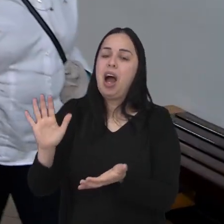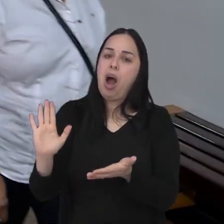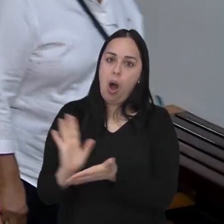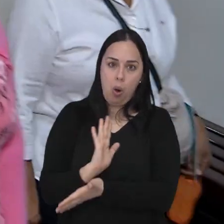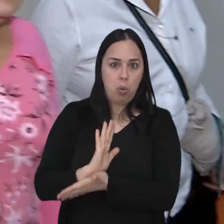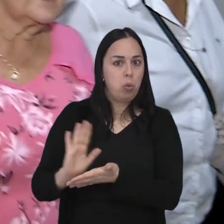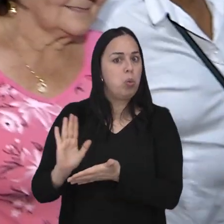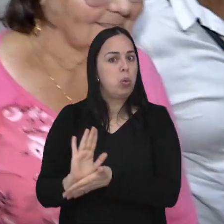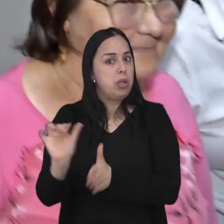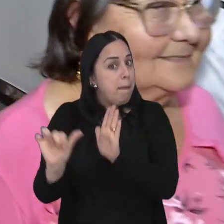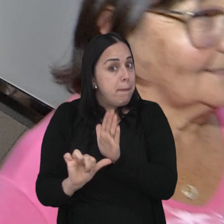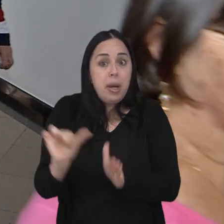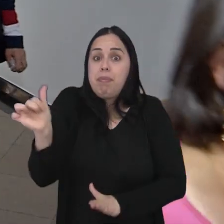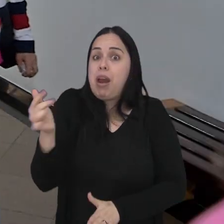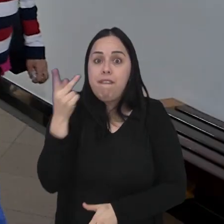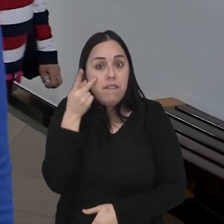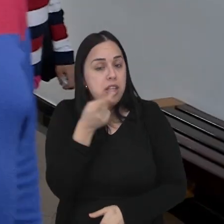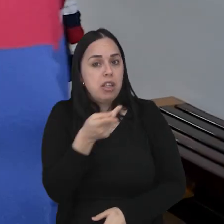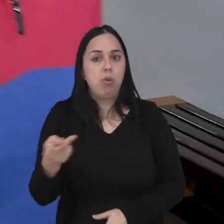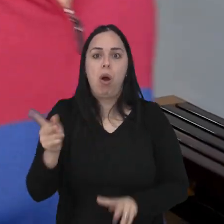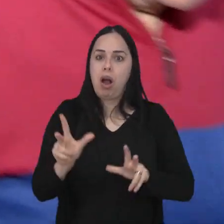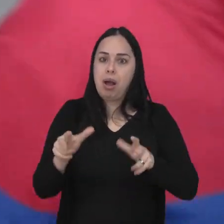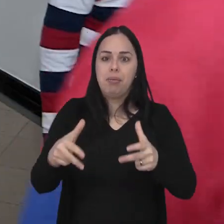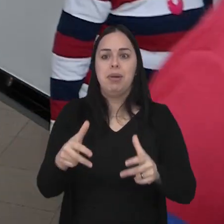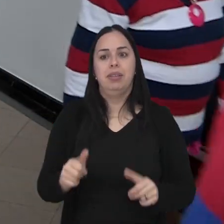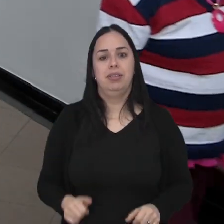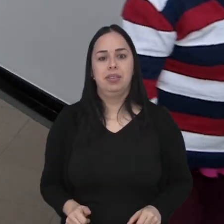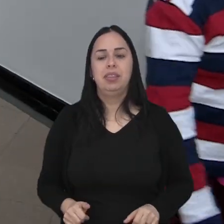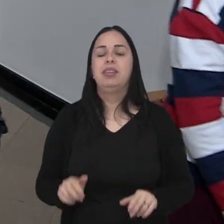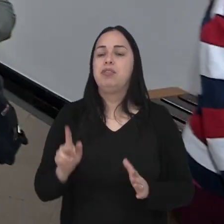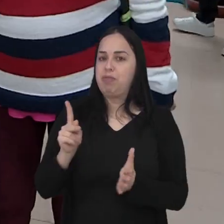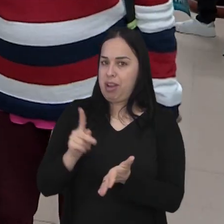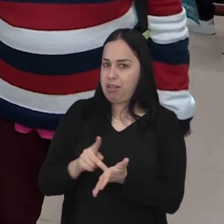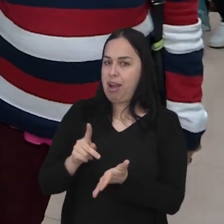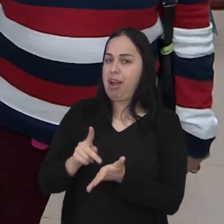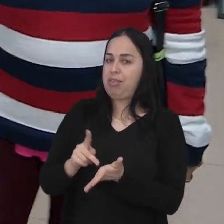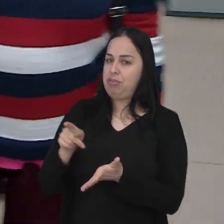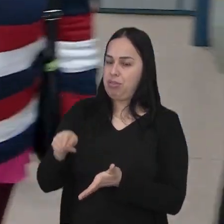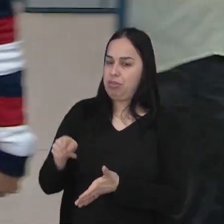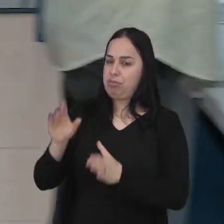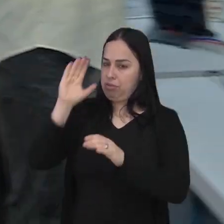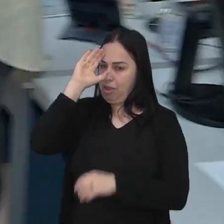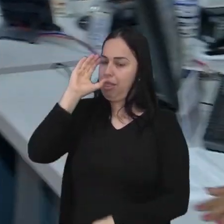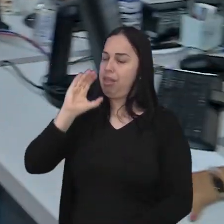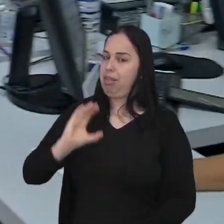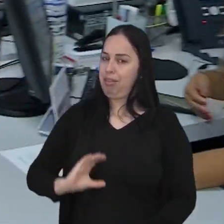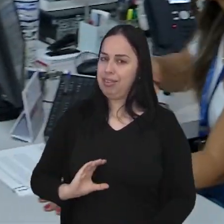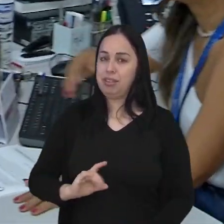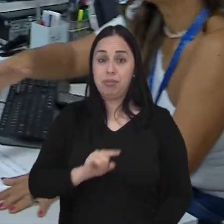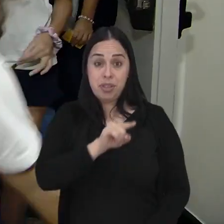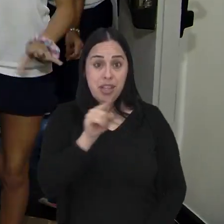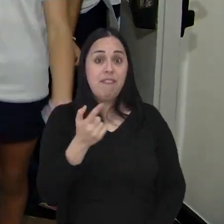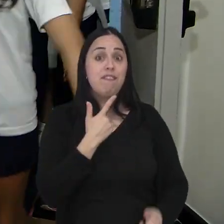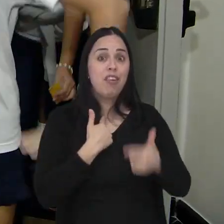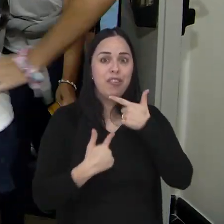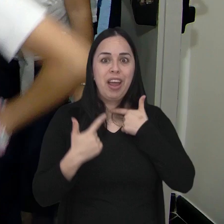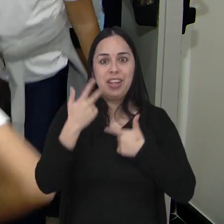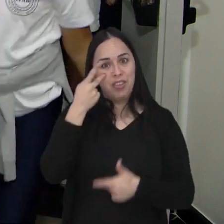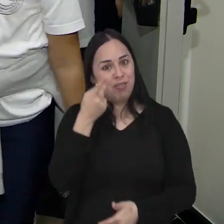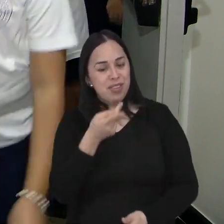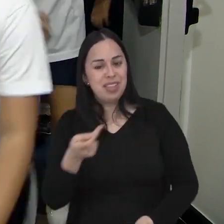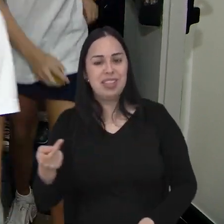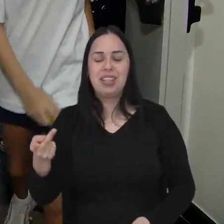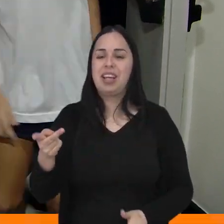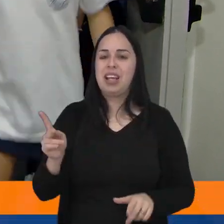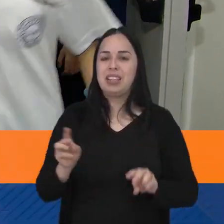idosos. E alguns estiveram pela primeira vez em uma Câmara Municipal. Um verdadeiro exemplo de cidadania. E se você